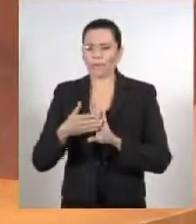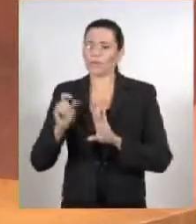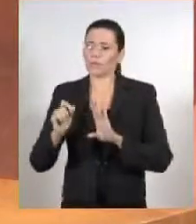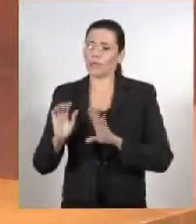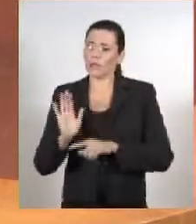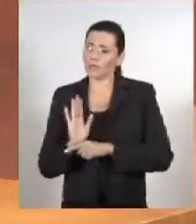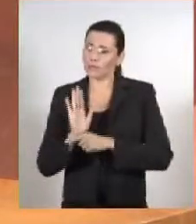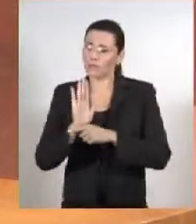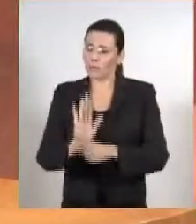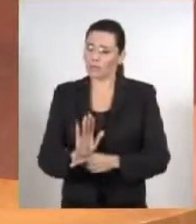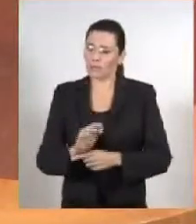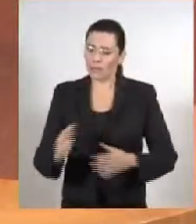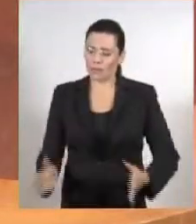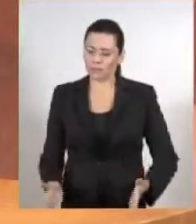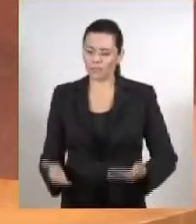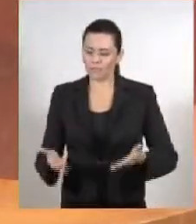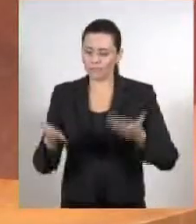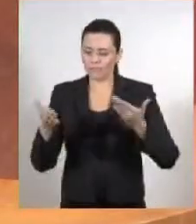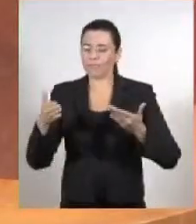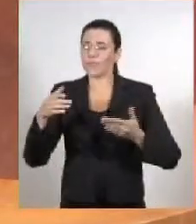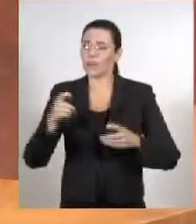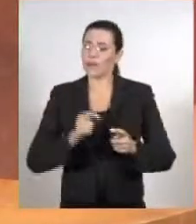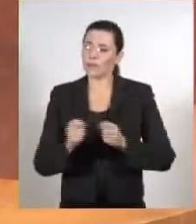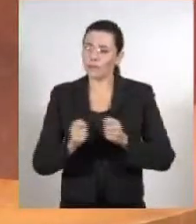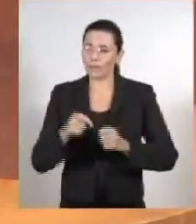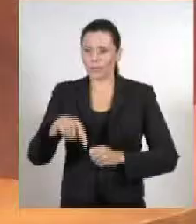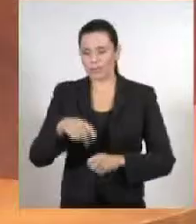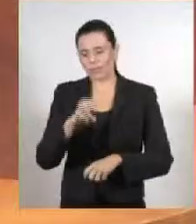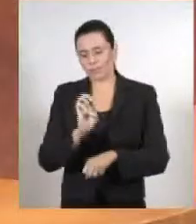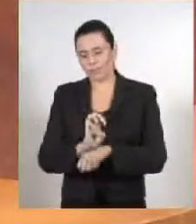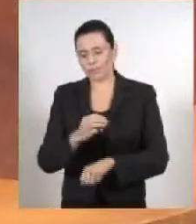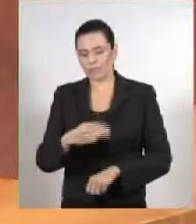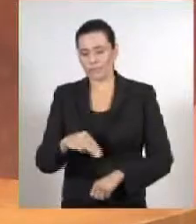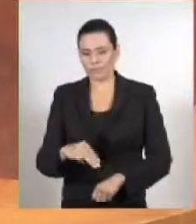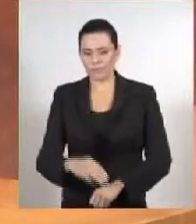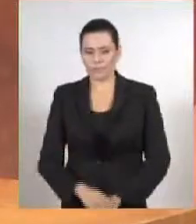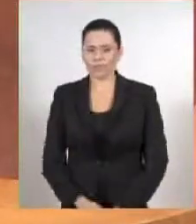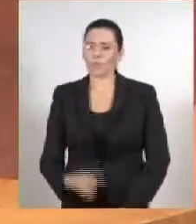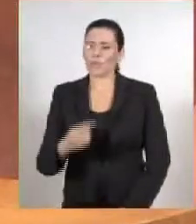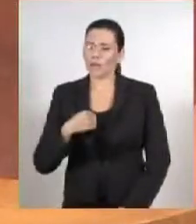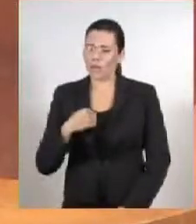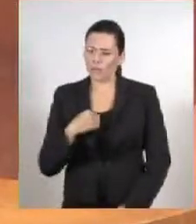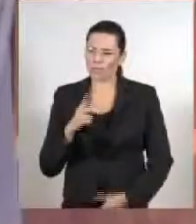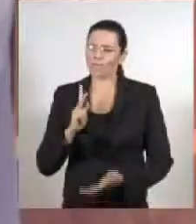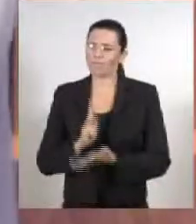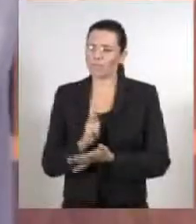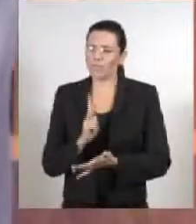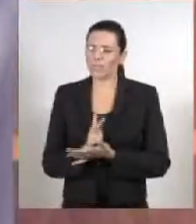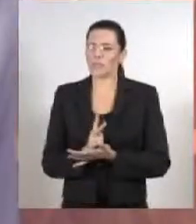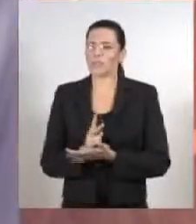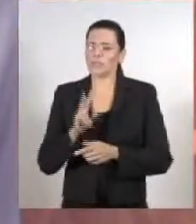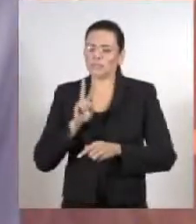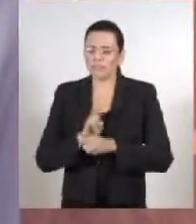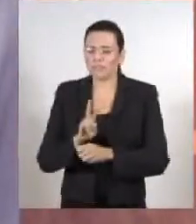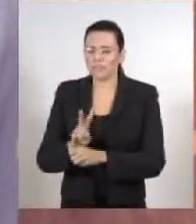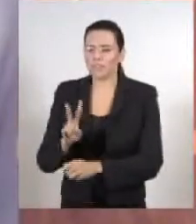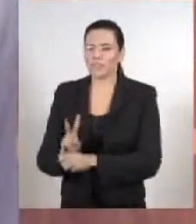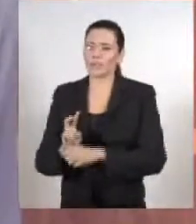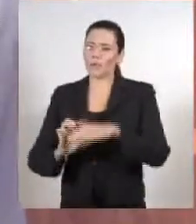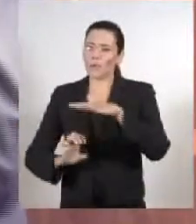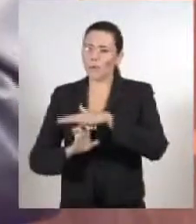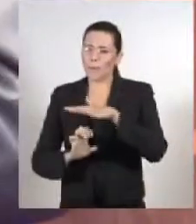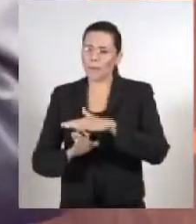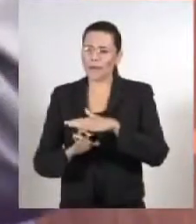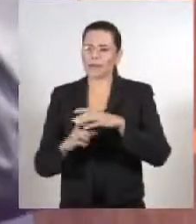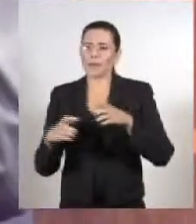Entre os diversos assuntos que tratamos, nós nos posicionamos em defesa da micro e pequena empresa, daqueles que no dia